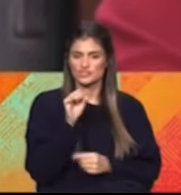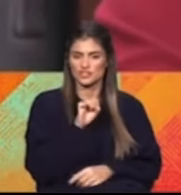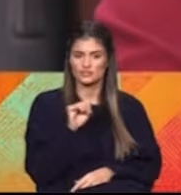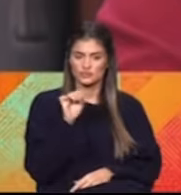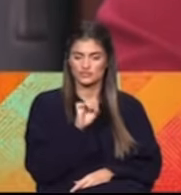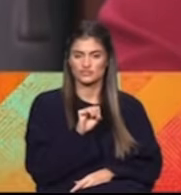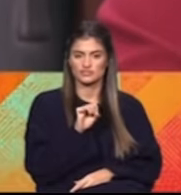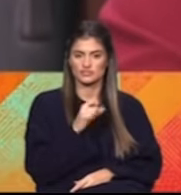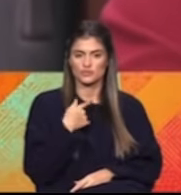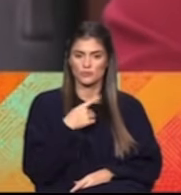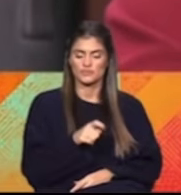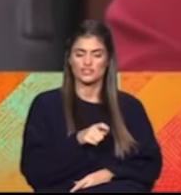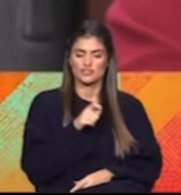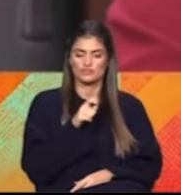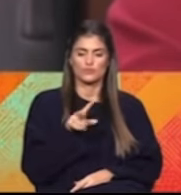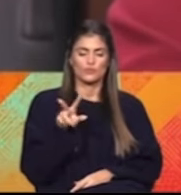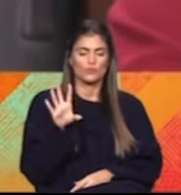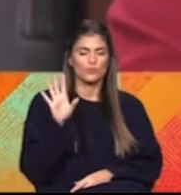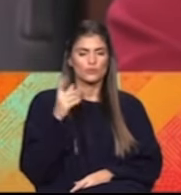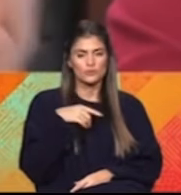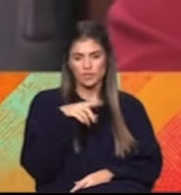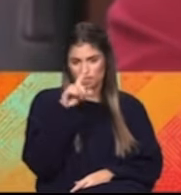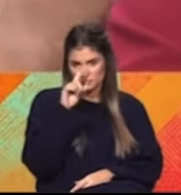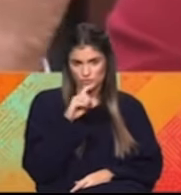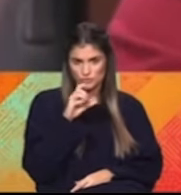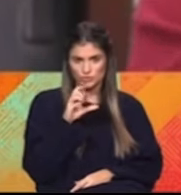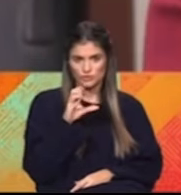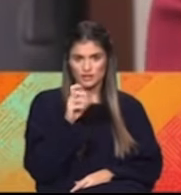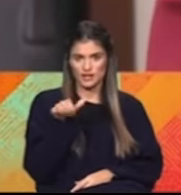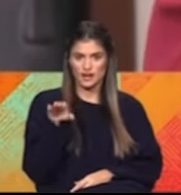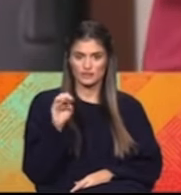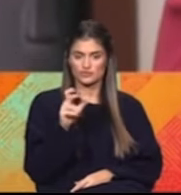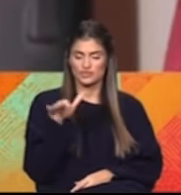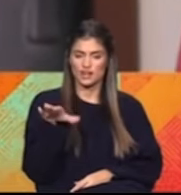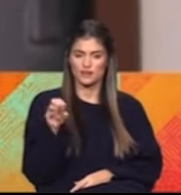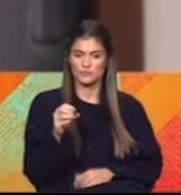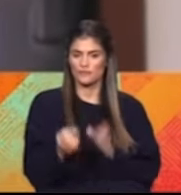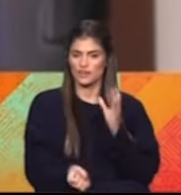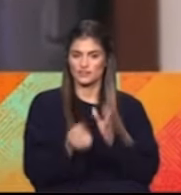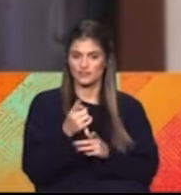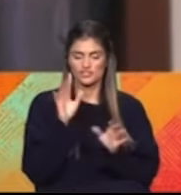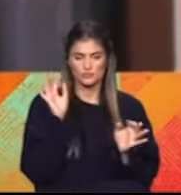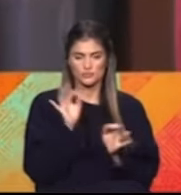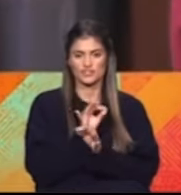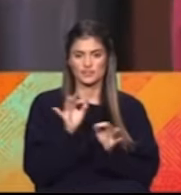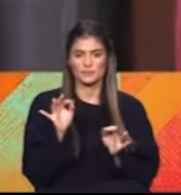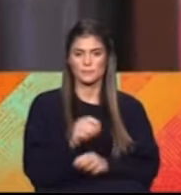eu emociono-me quando recordo. Carlos do Carmo foi o criador desta canção.